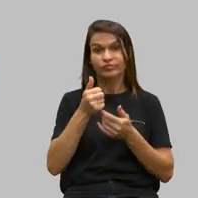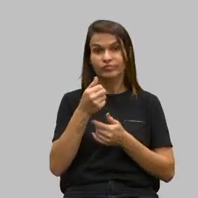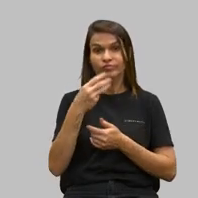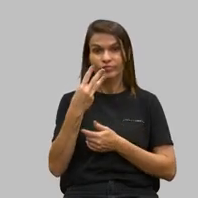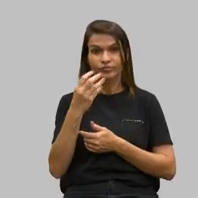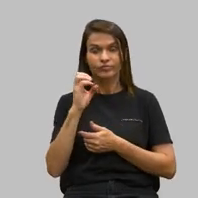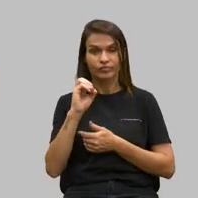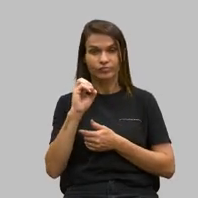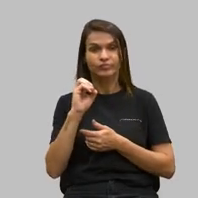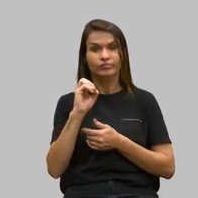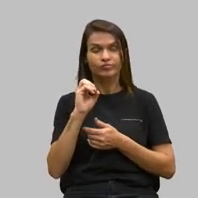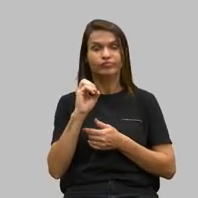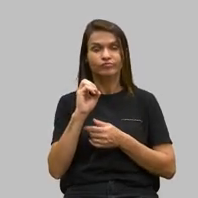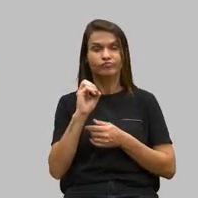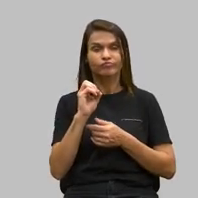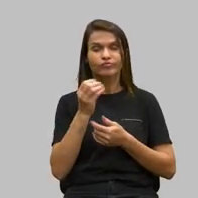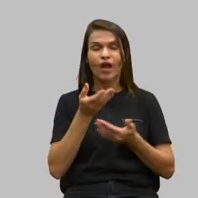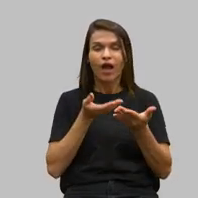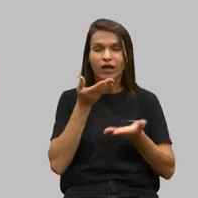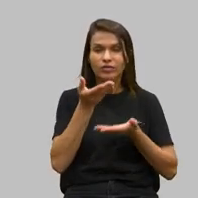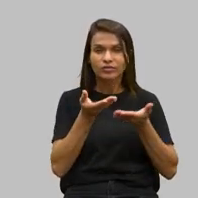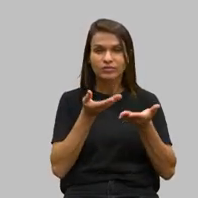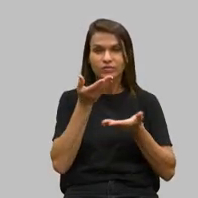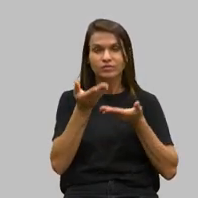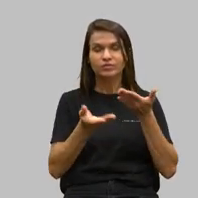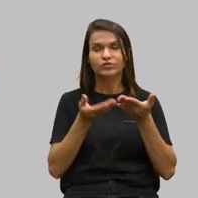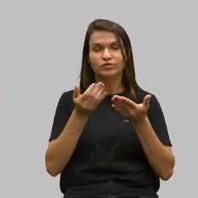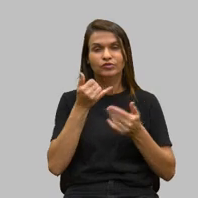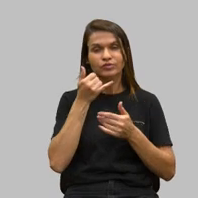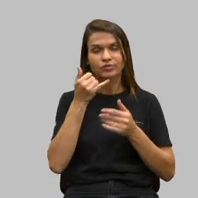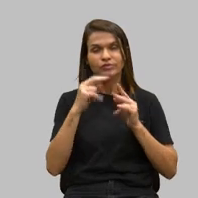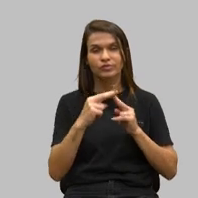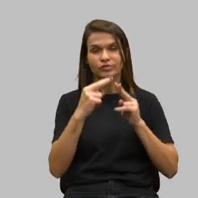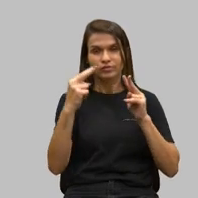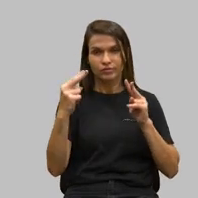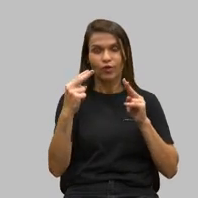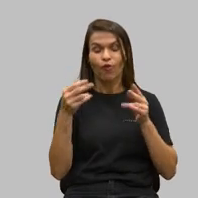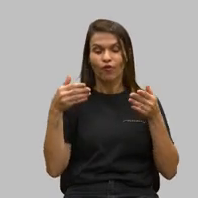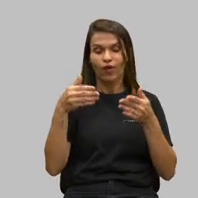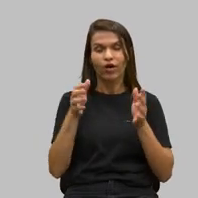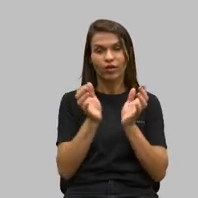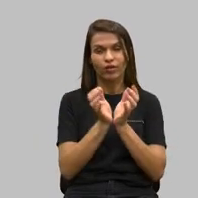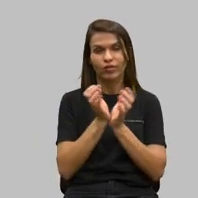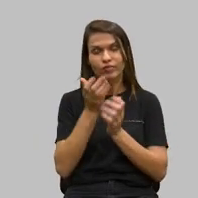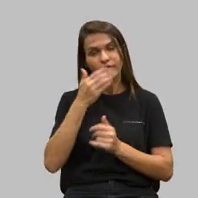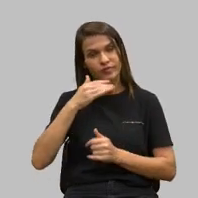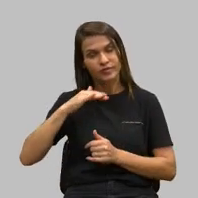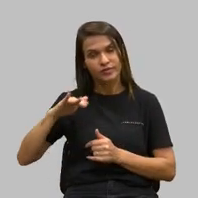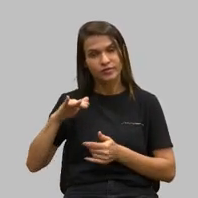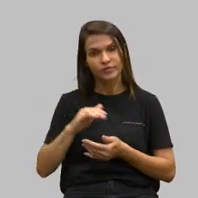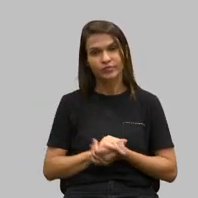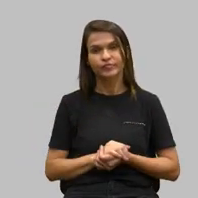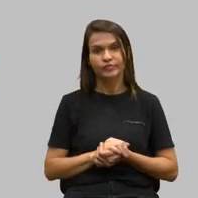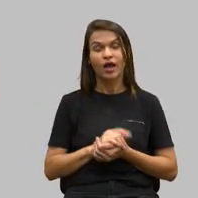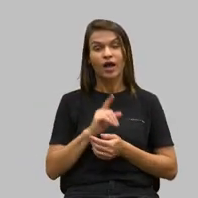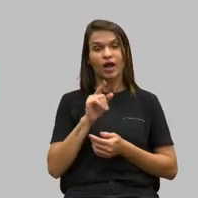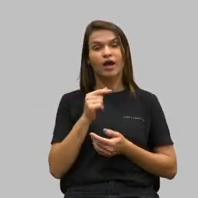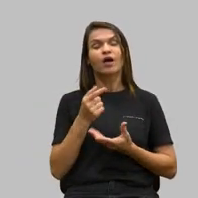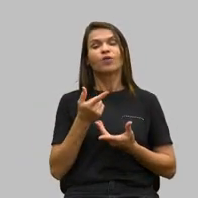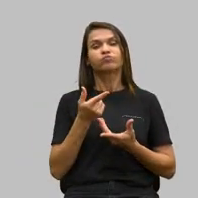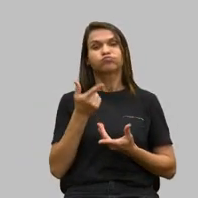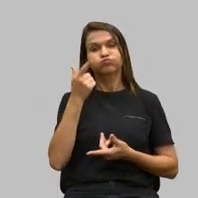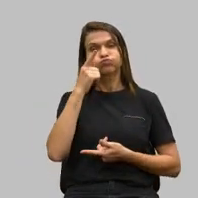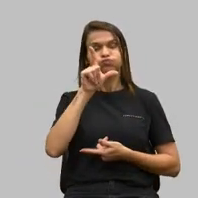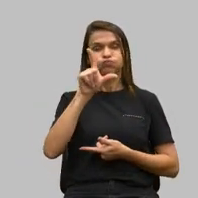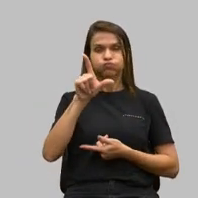teleconsultorias vinculadas a essas instituições sob a linha matéria infantil. Então, isso é um grande ganho que nós